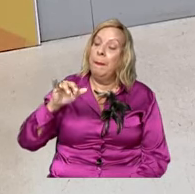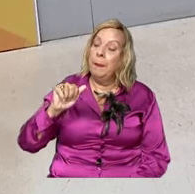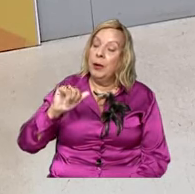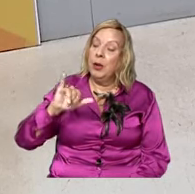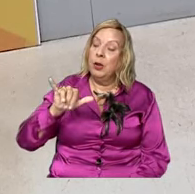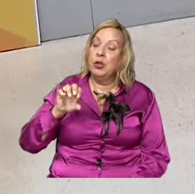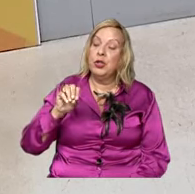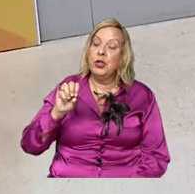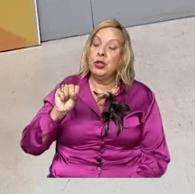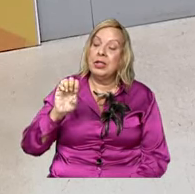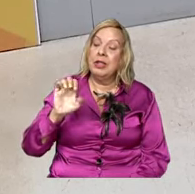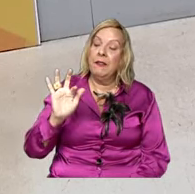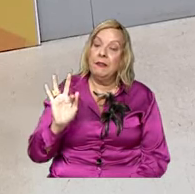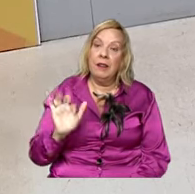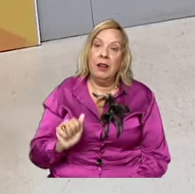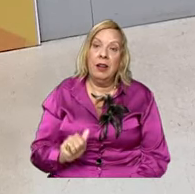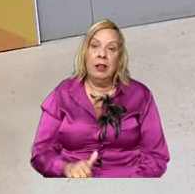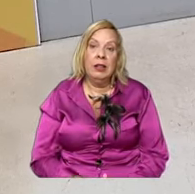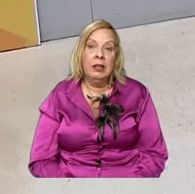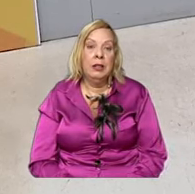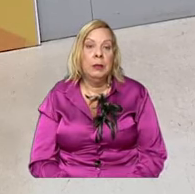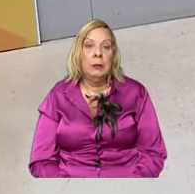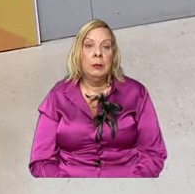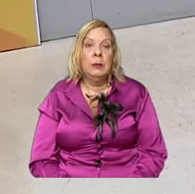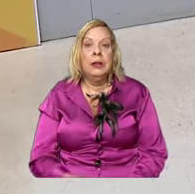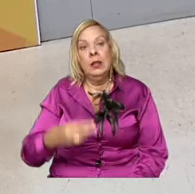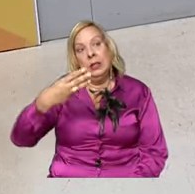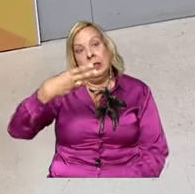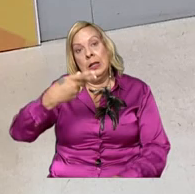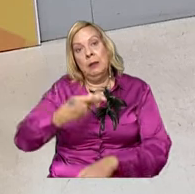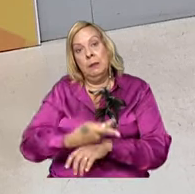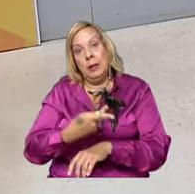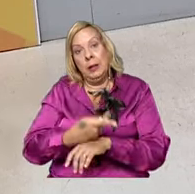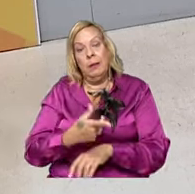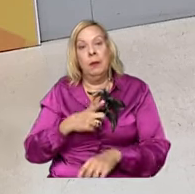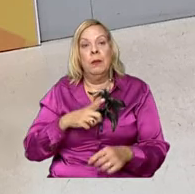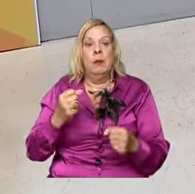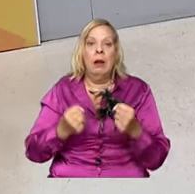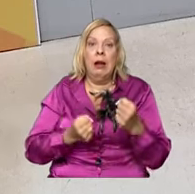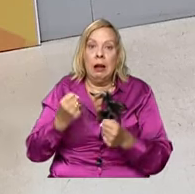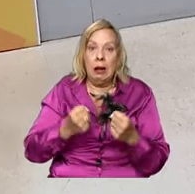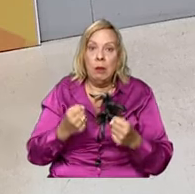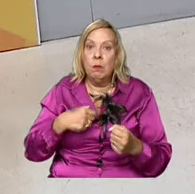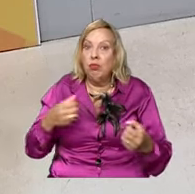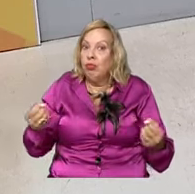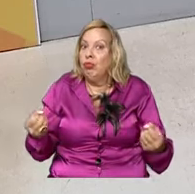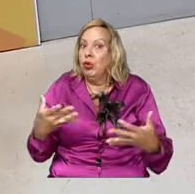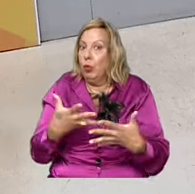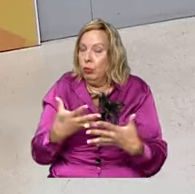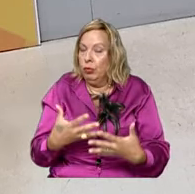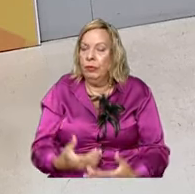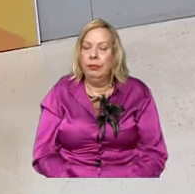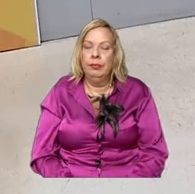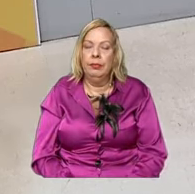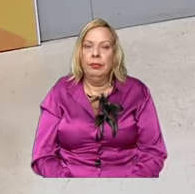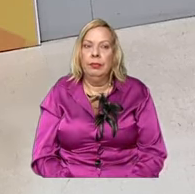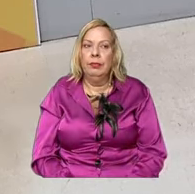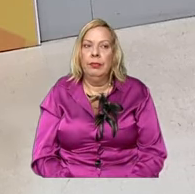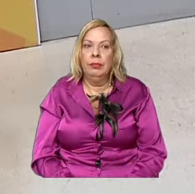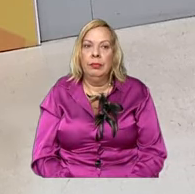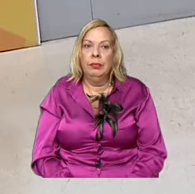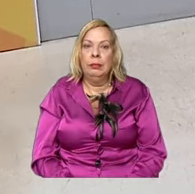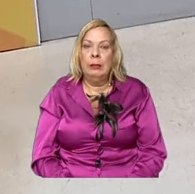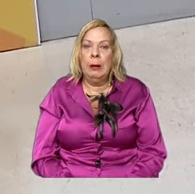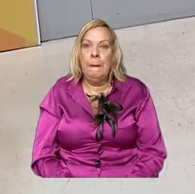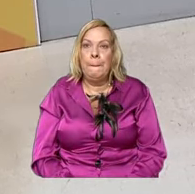Ana Carolina. Hora do nosso terceiro prêmio Fiat Mobi Like zero quilômetro. O auxílio luxuoso na